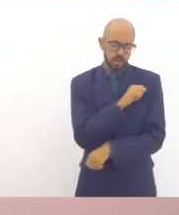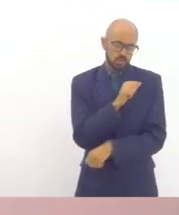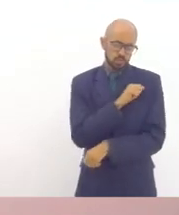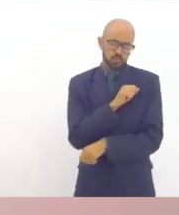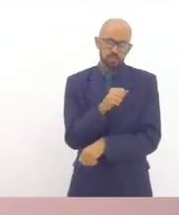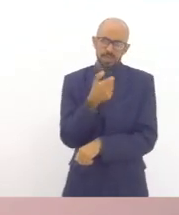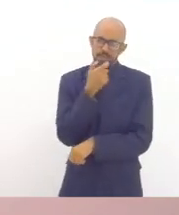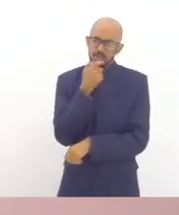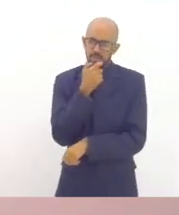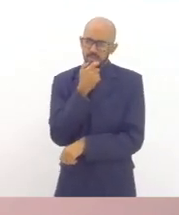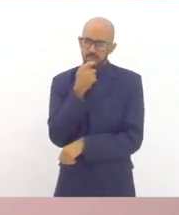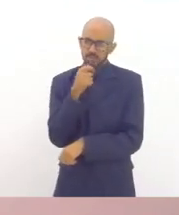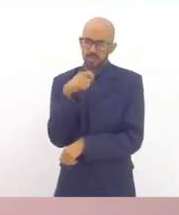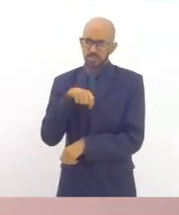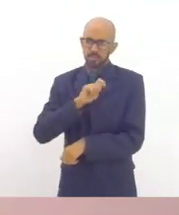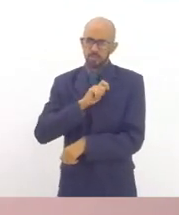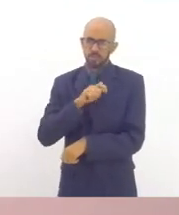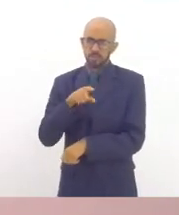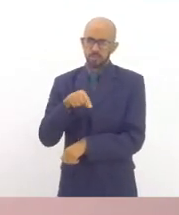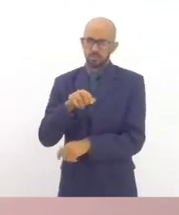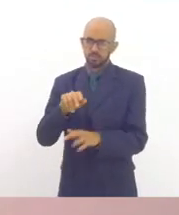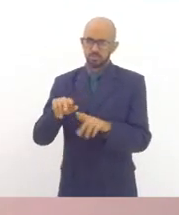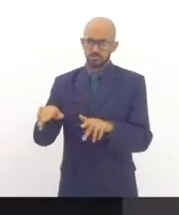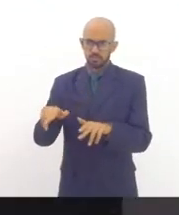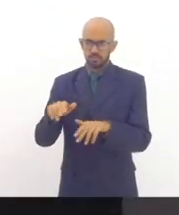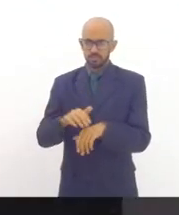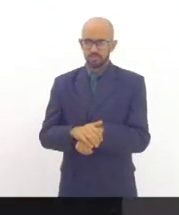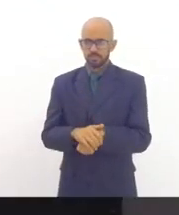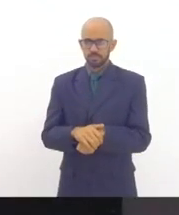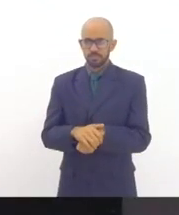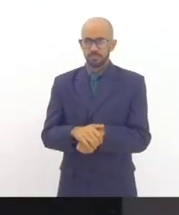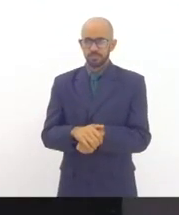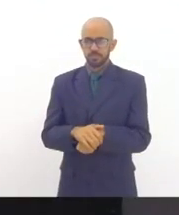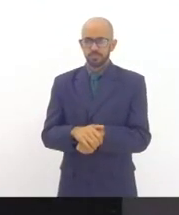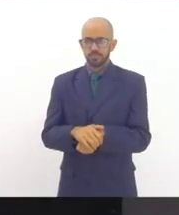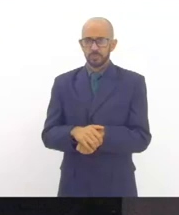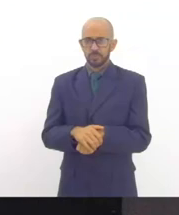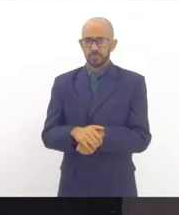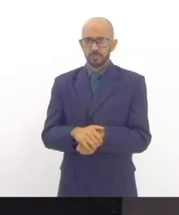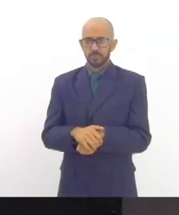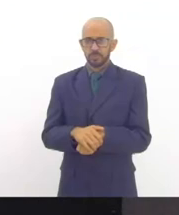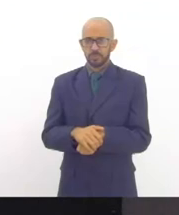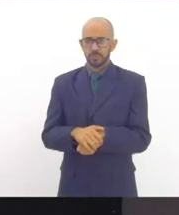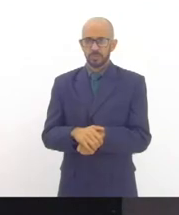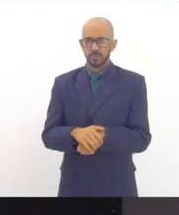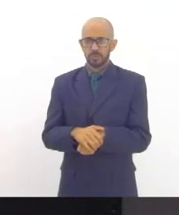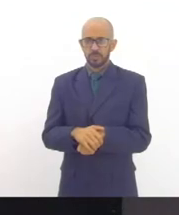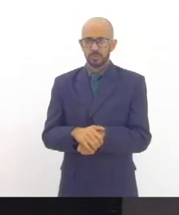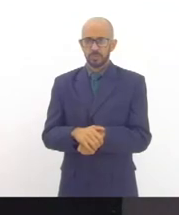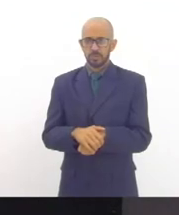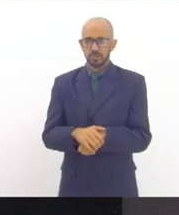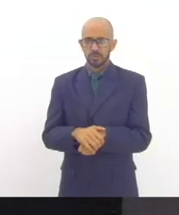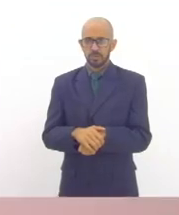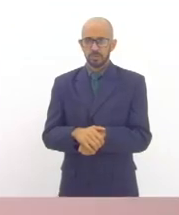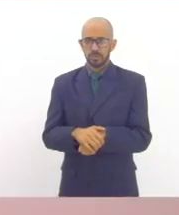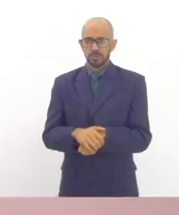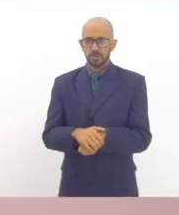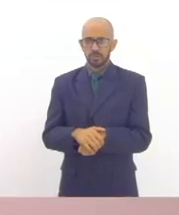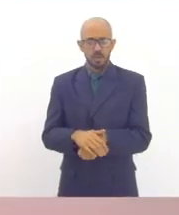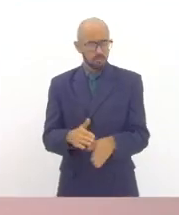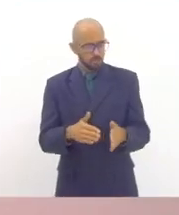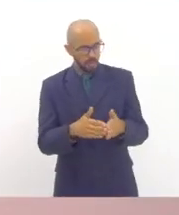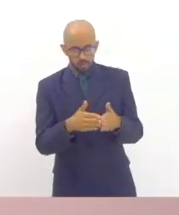da não sei o quê, da francesa, aí da coreano, da não sei o quê. E, por favor, deputado, deixa eu concluir, que isso